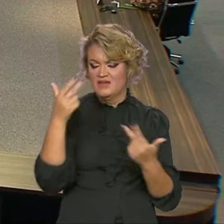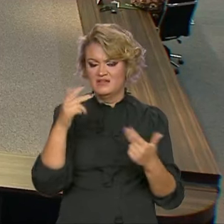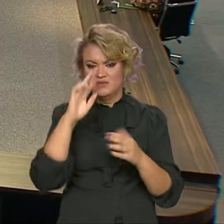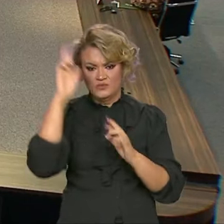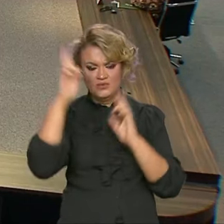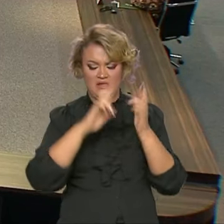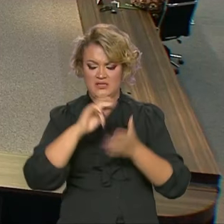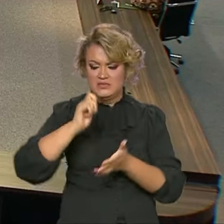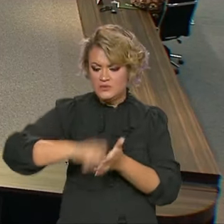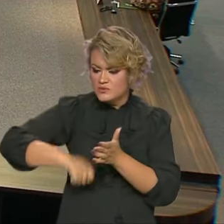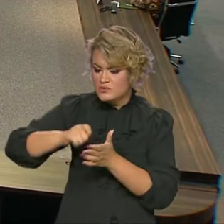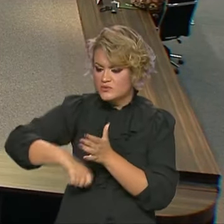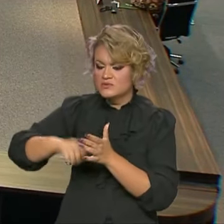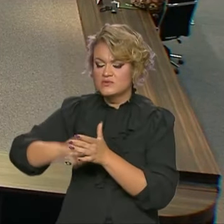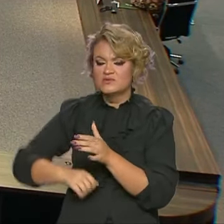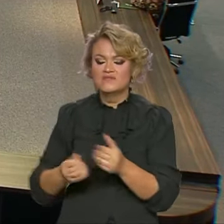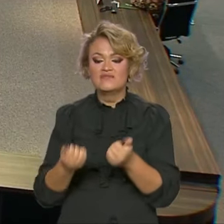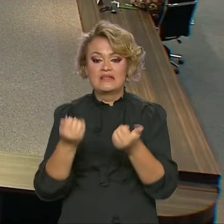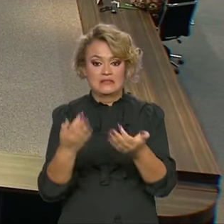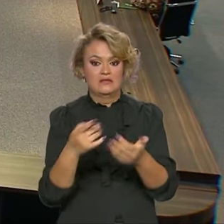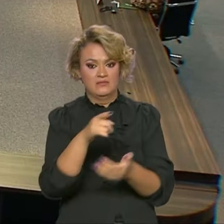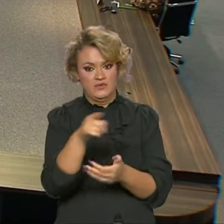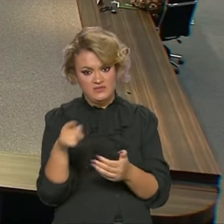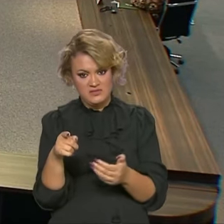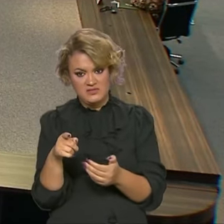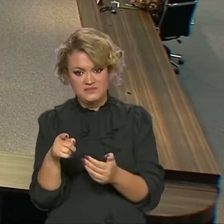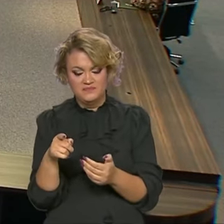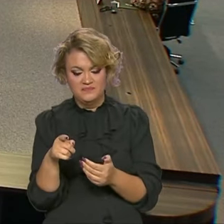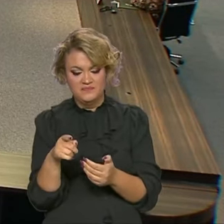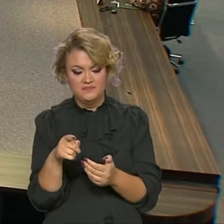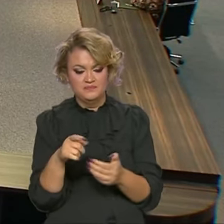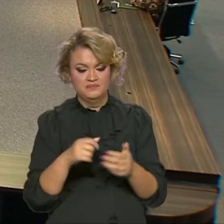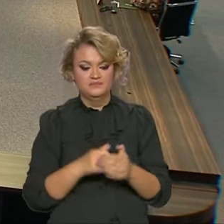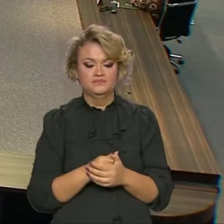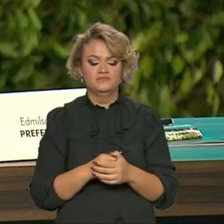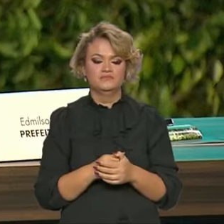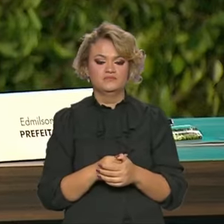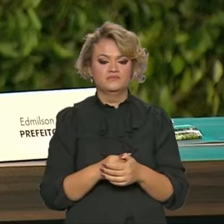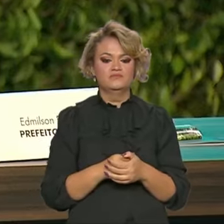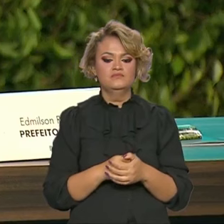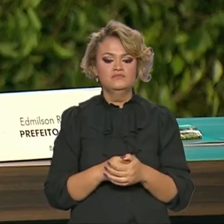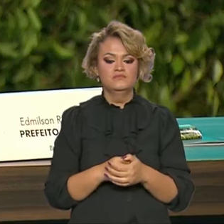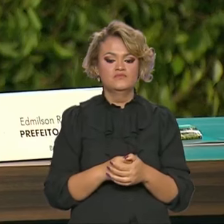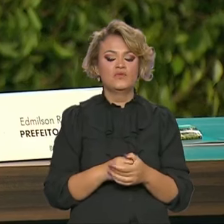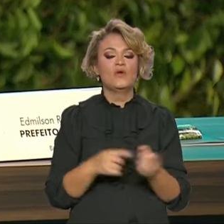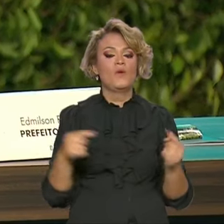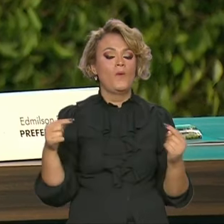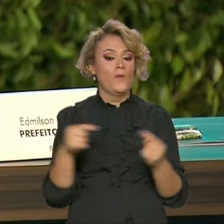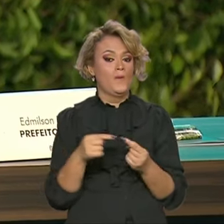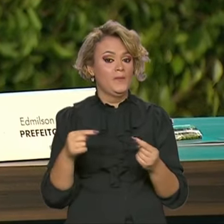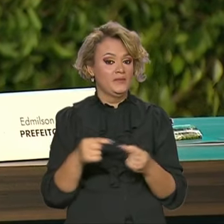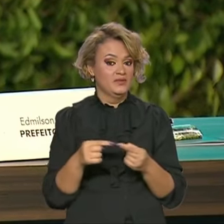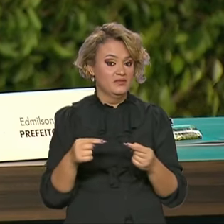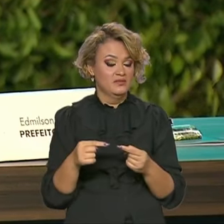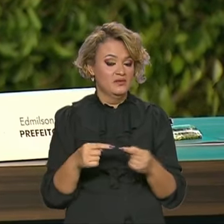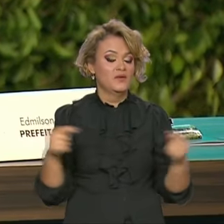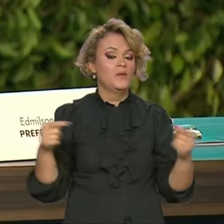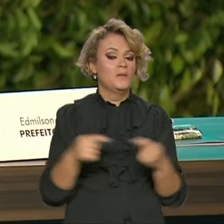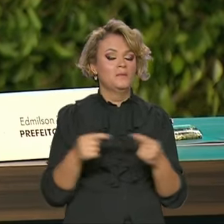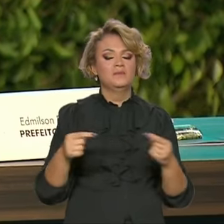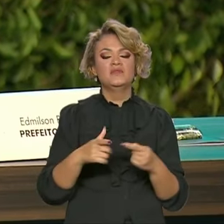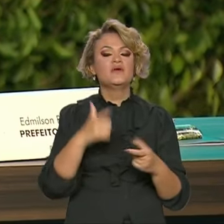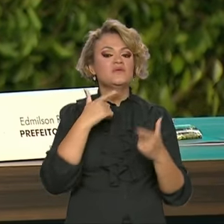autoridades locais, que será entregue a Vossas Excelências, condizem perfeitamente com